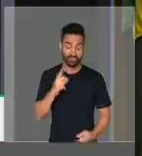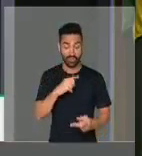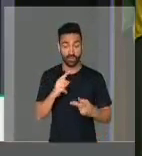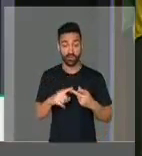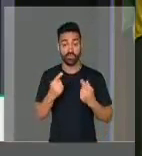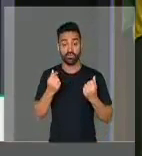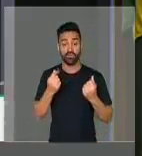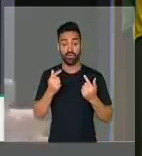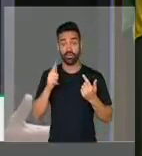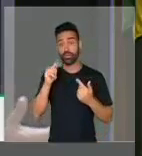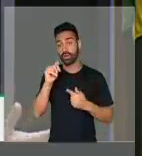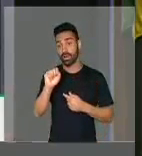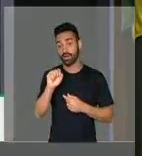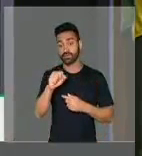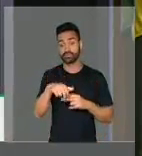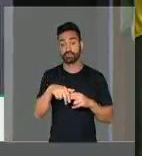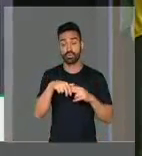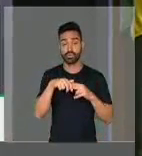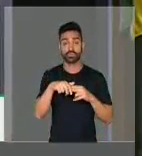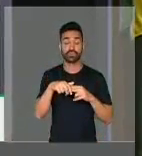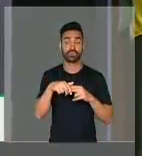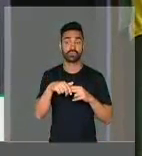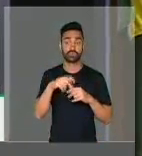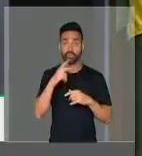gás tornou inviável a produção